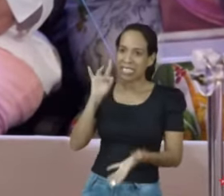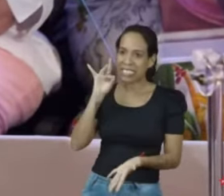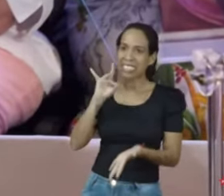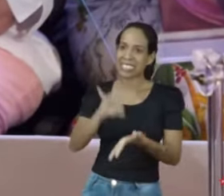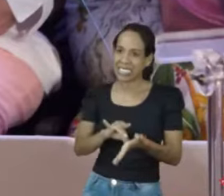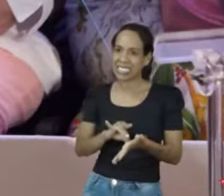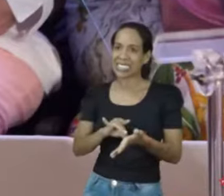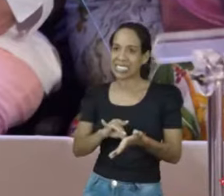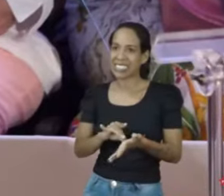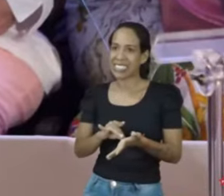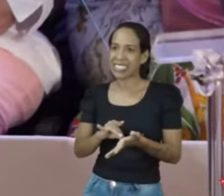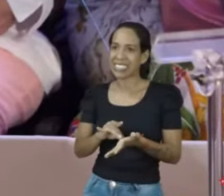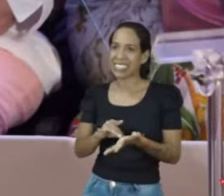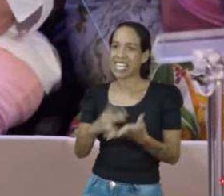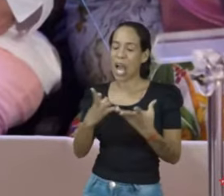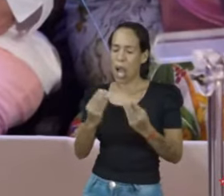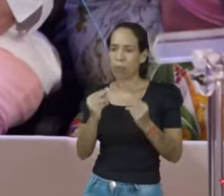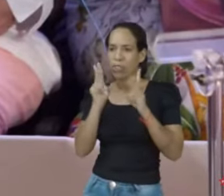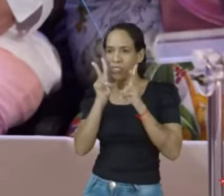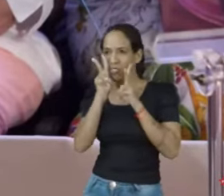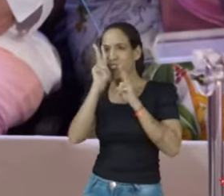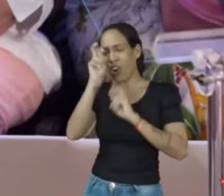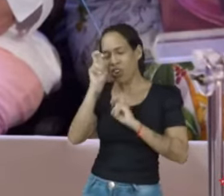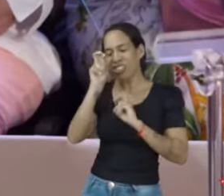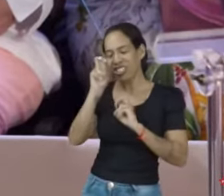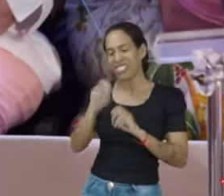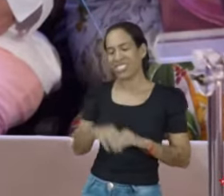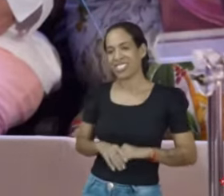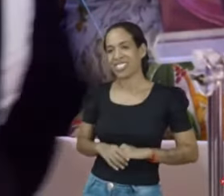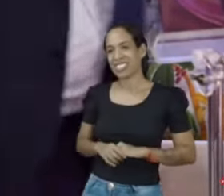está sendo muito forte.